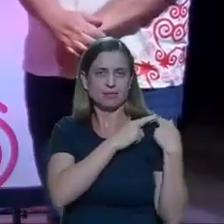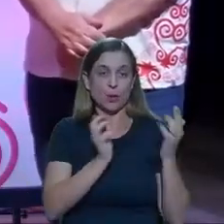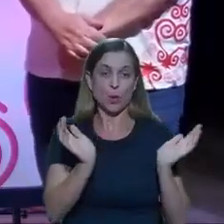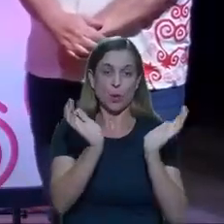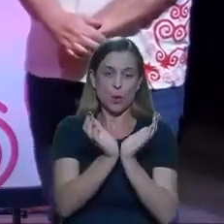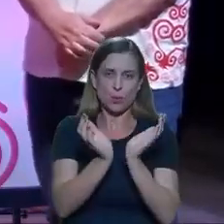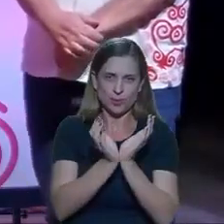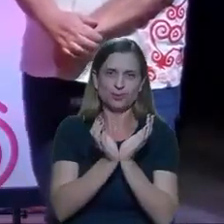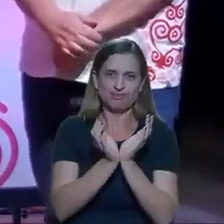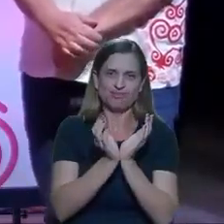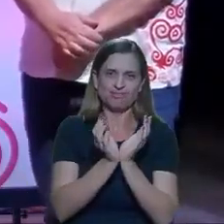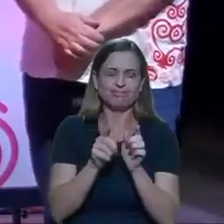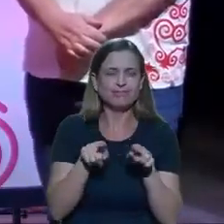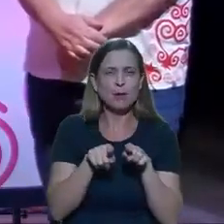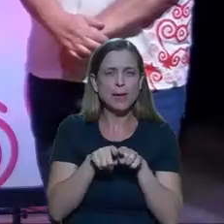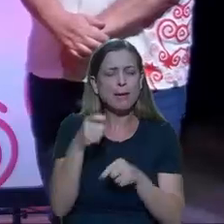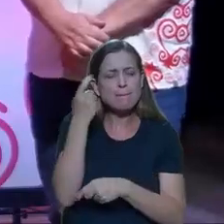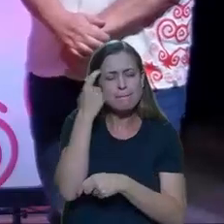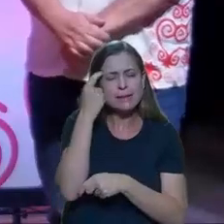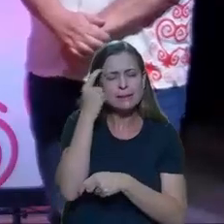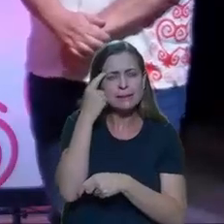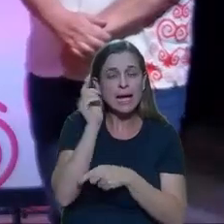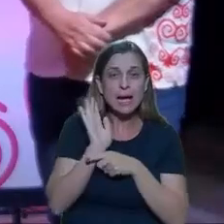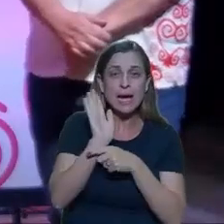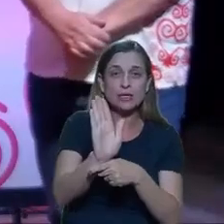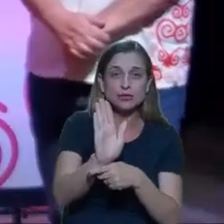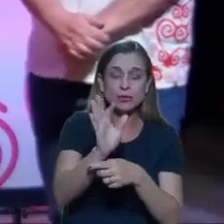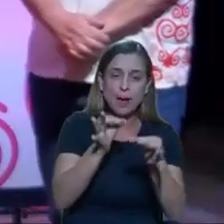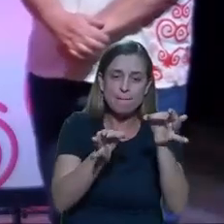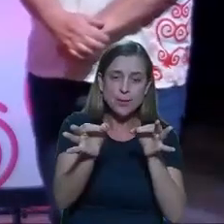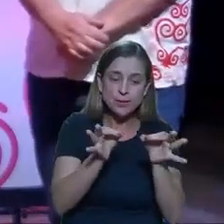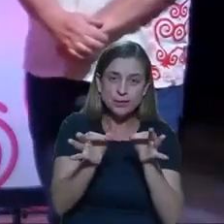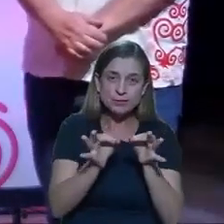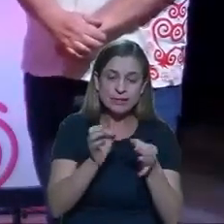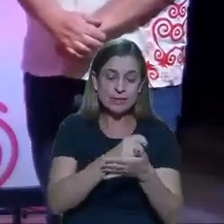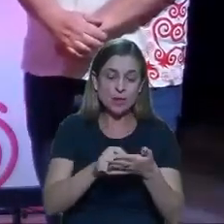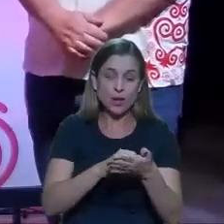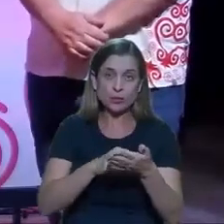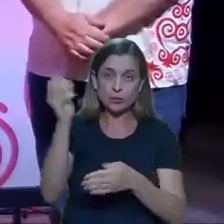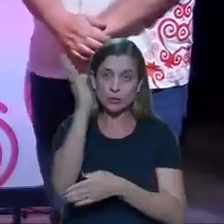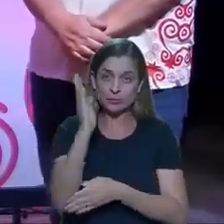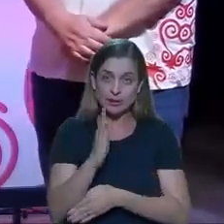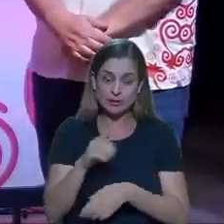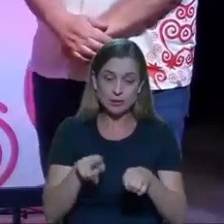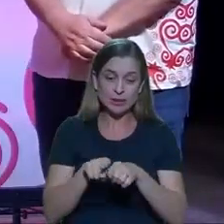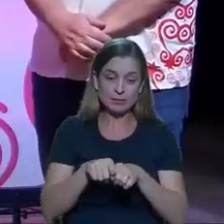grupo e ajudar a pensar uma programação, trazendo autoras e autores nacionais e internacionais